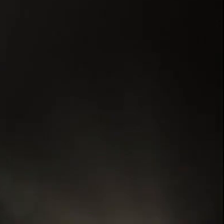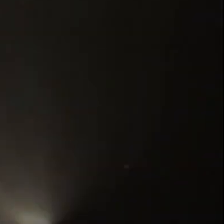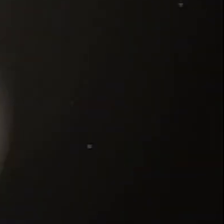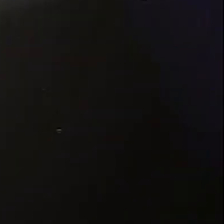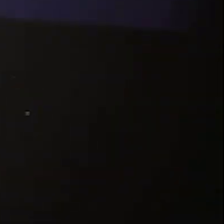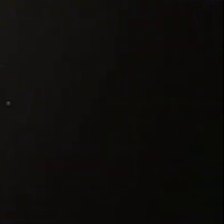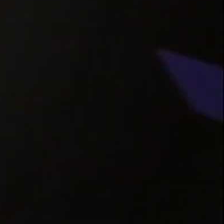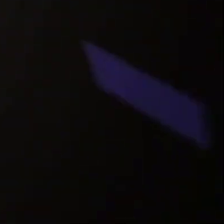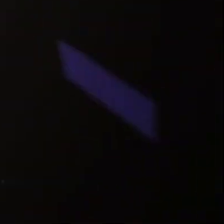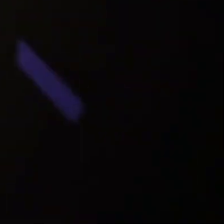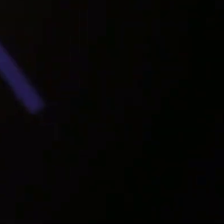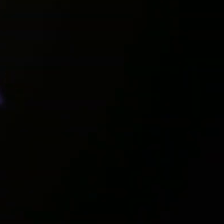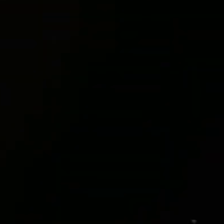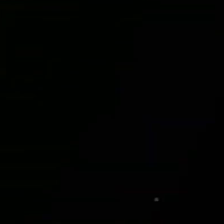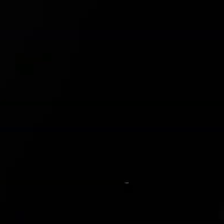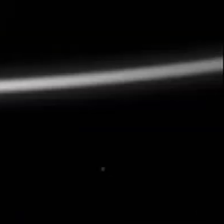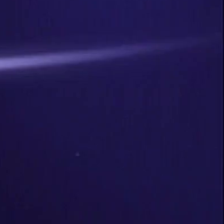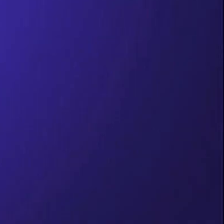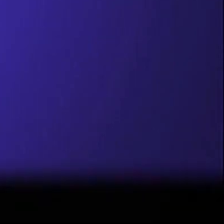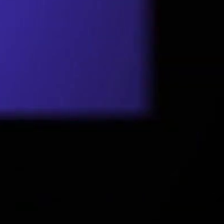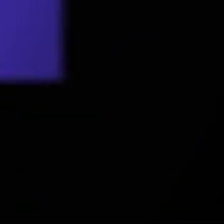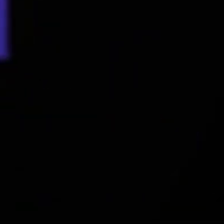E aí